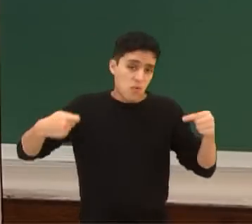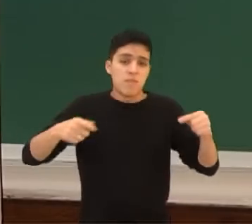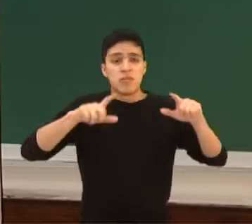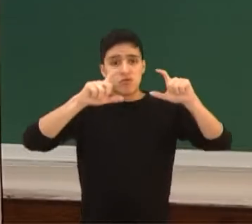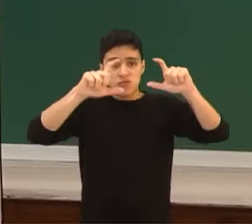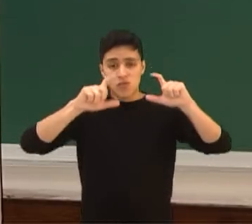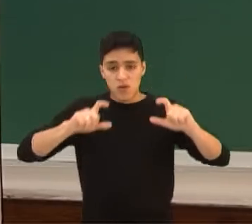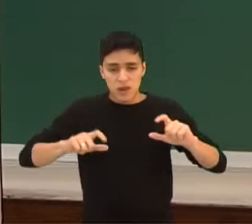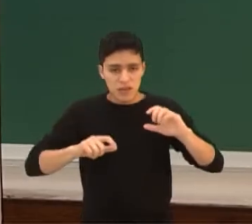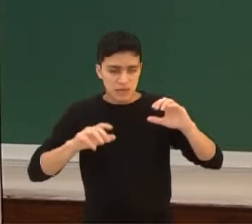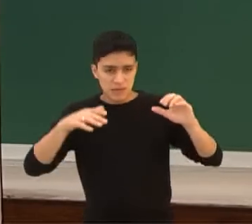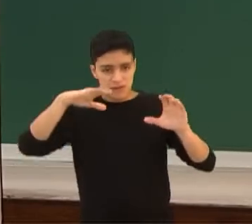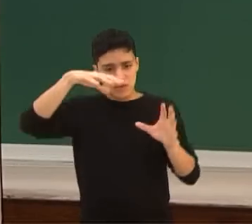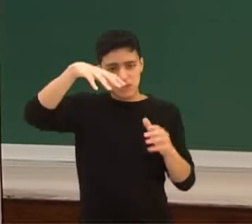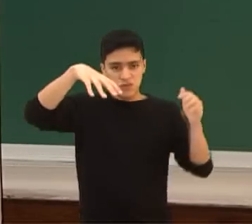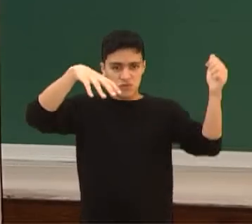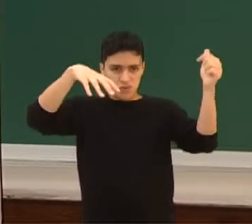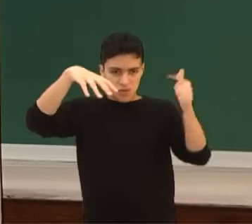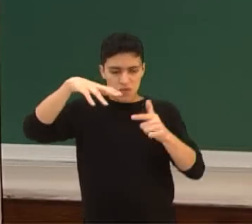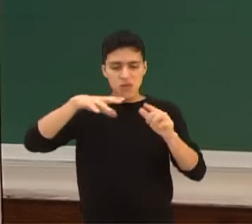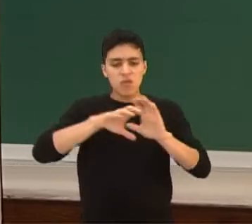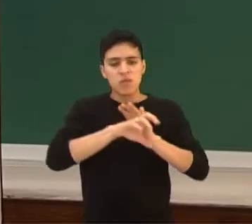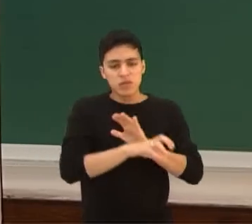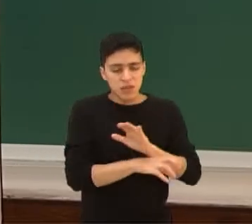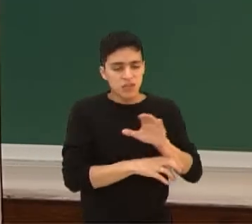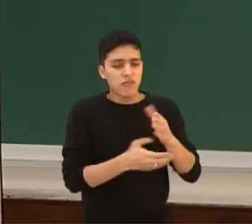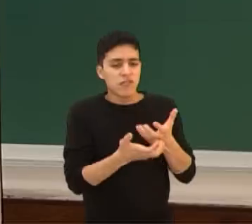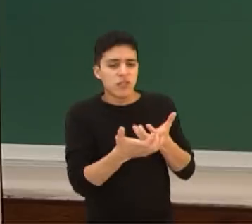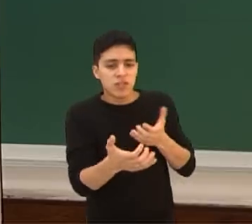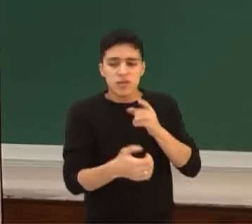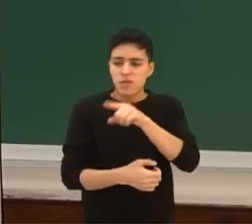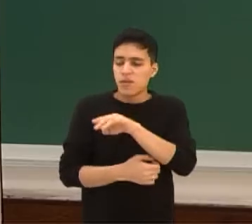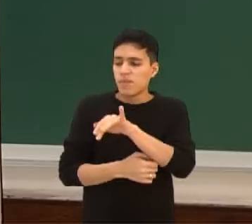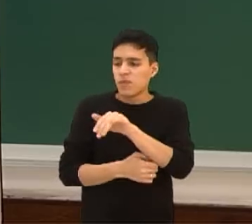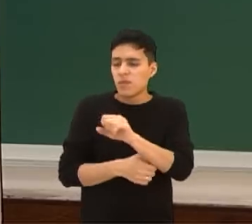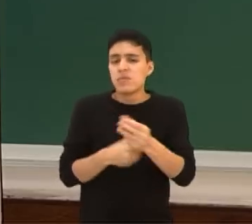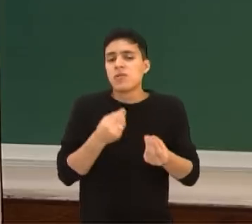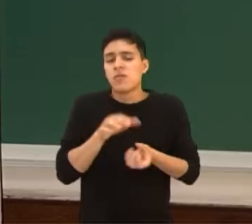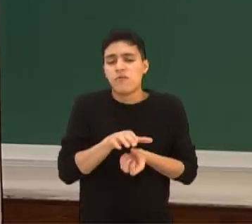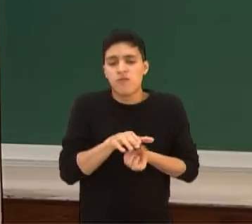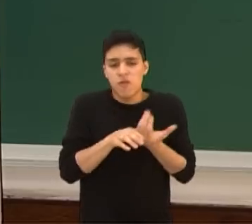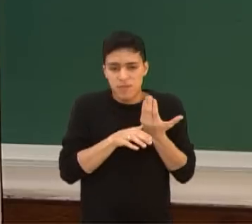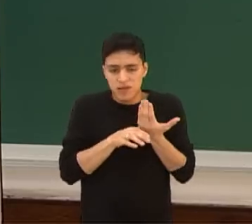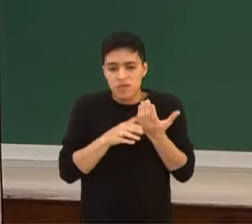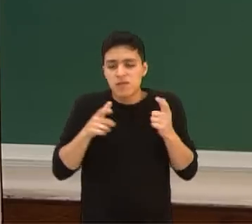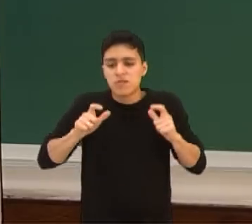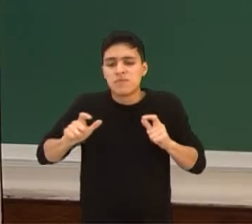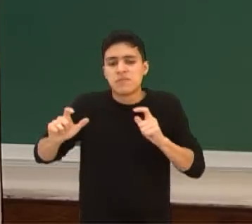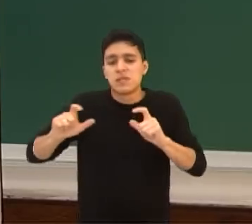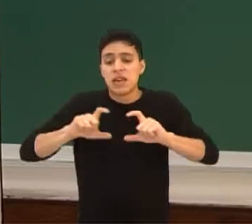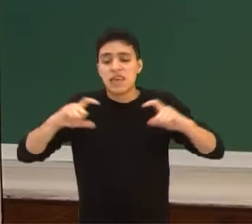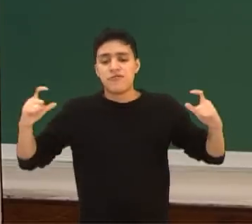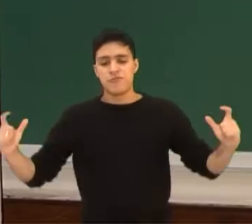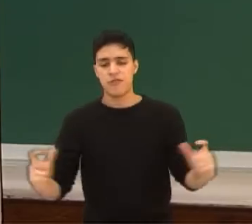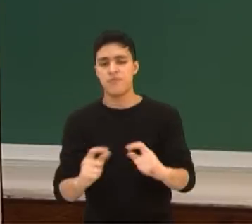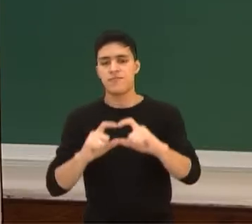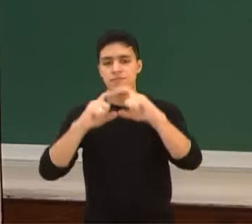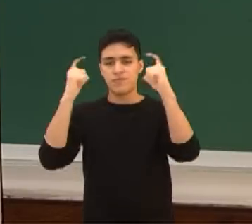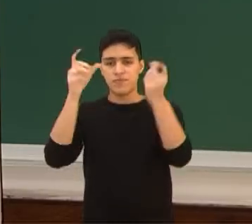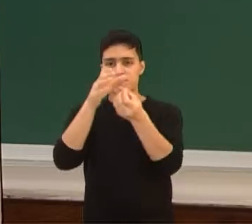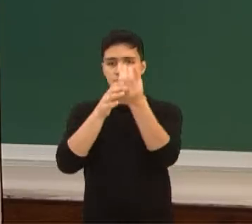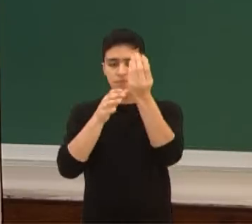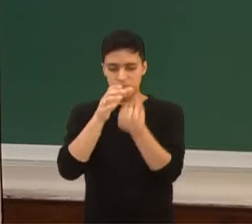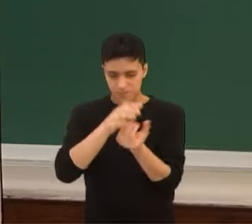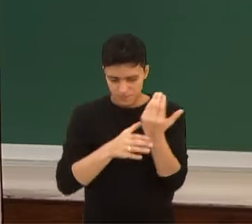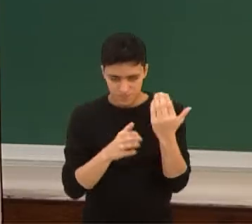térmicas, definimos vegetação e biomas e falamos sobre as formações vegetais e biomas das áreas temperadas do nosso planeta. Então